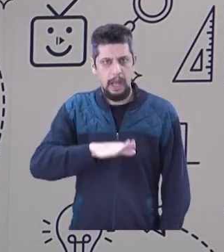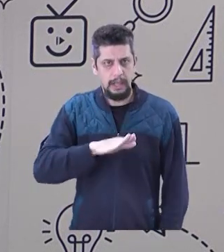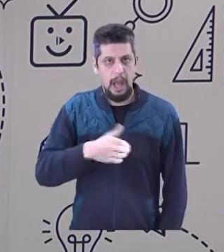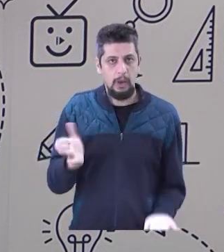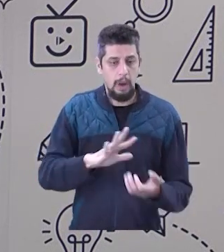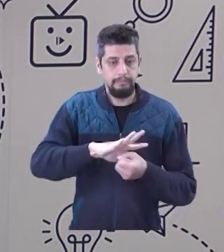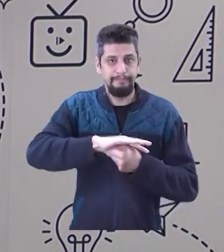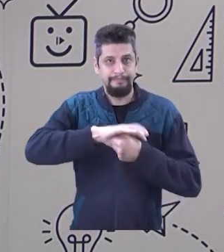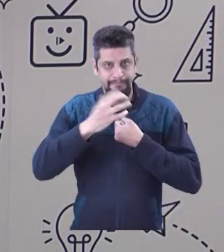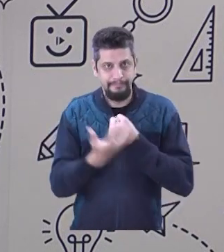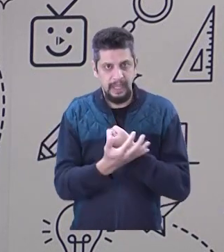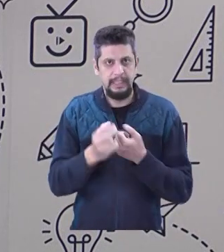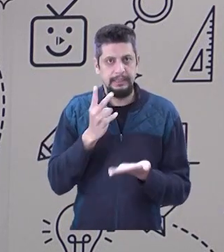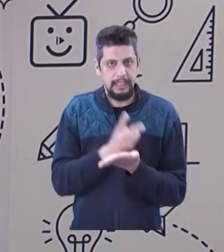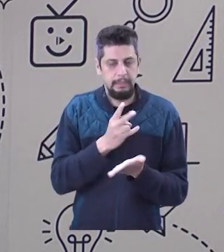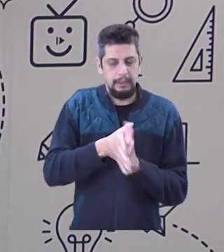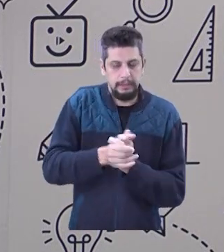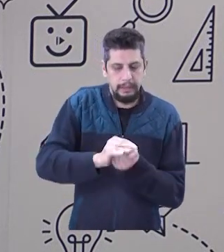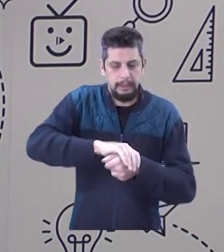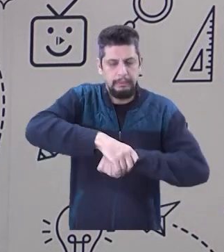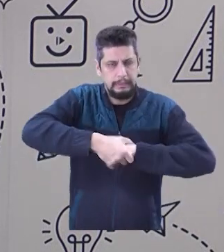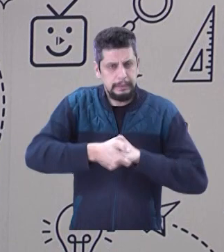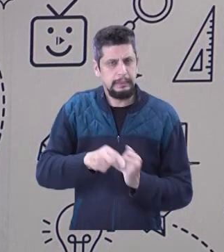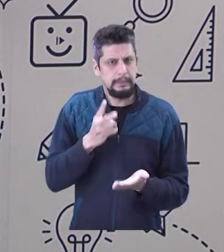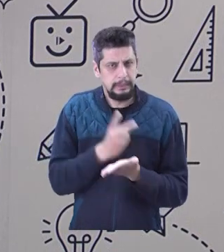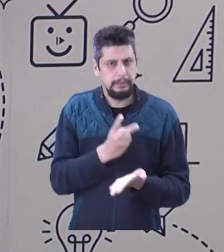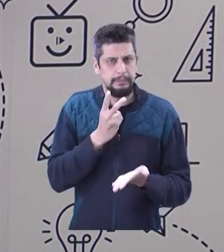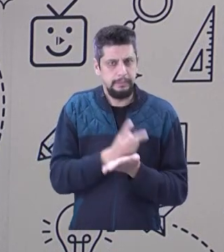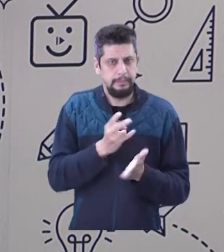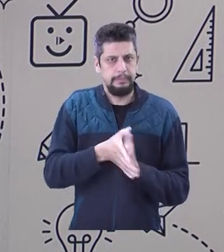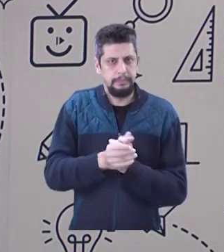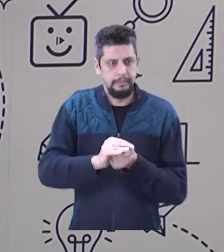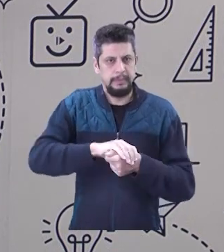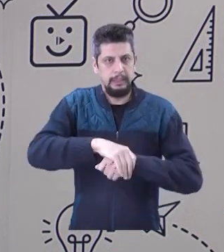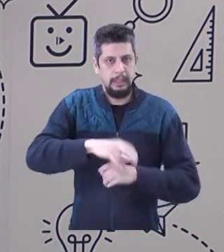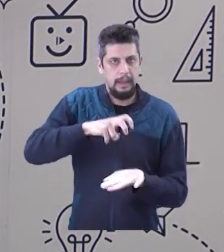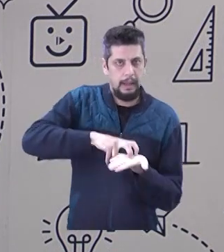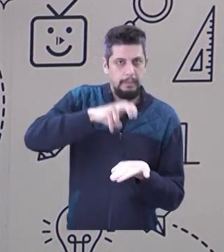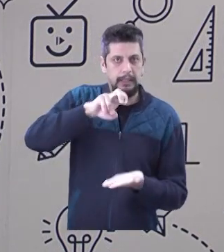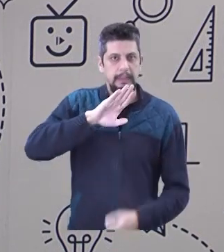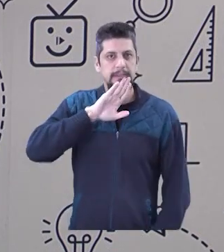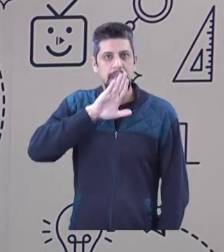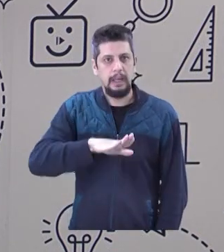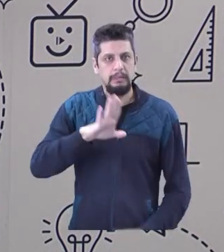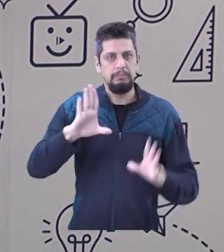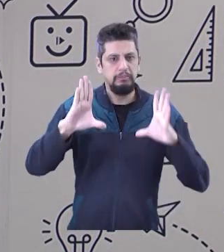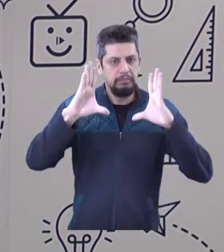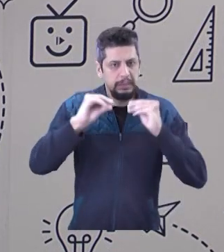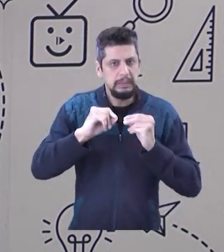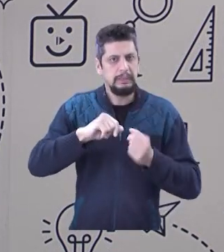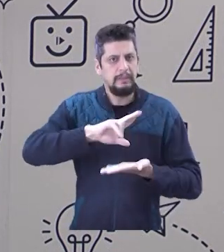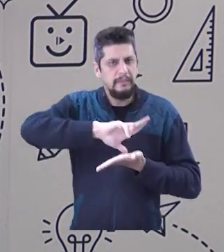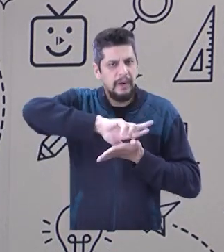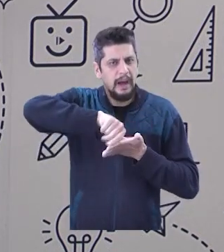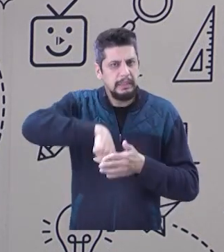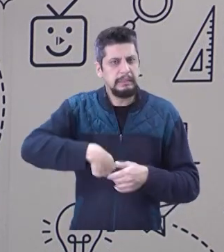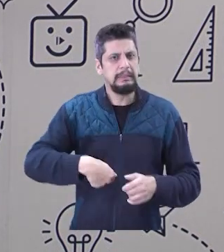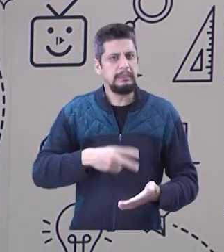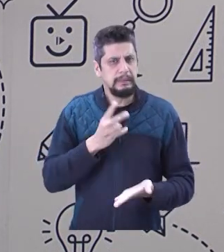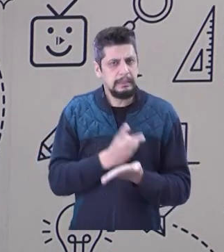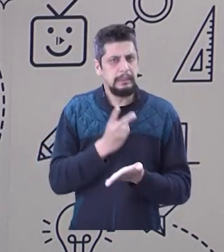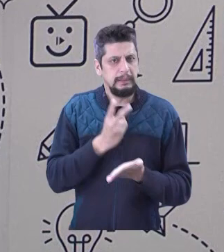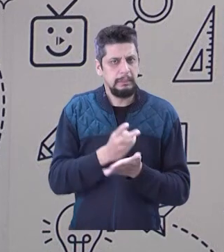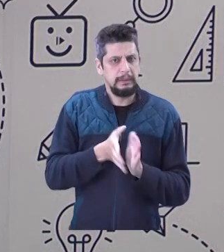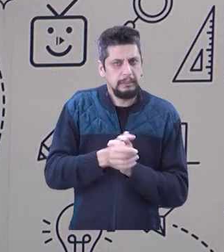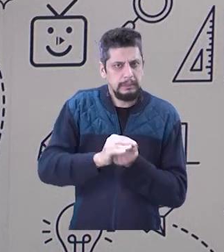tarde. Agora, na época da pandemia, a gente tem que lavar muito, né, professora Fernanda? Muitas vezes. Muito cuidado. De manhã, à tarde, à noite, várias vezes,